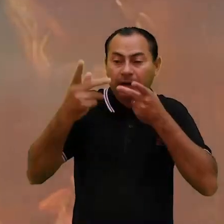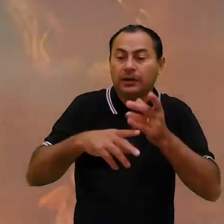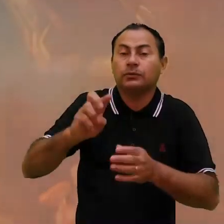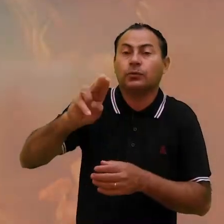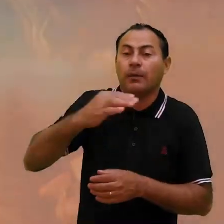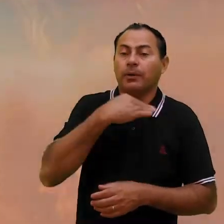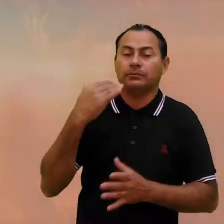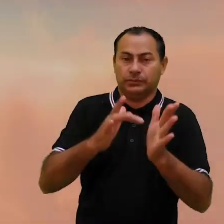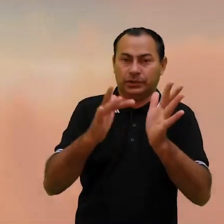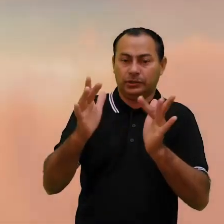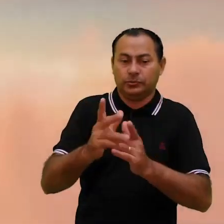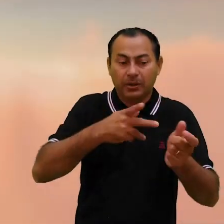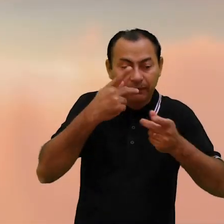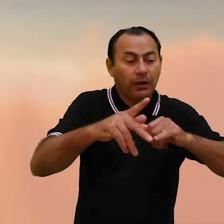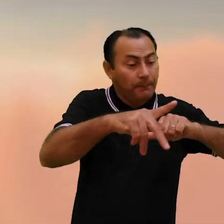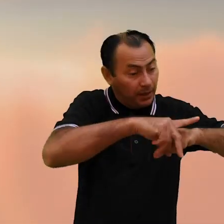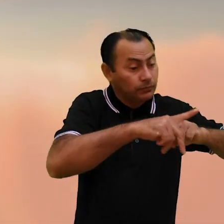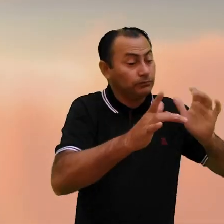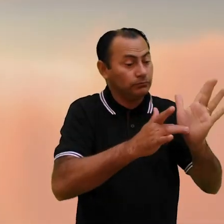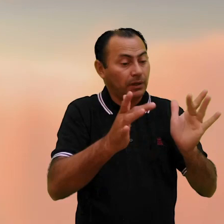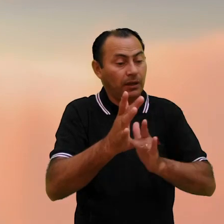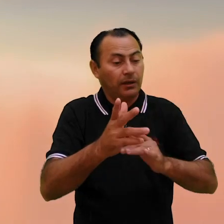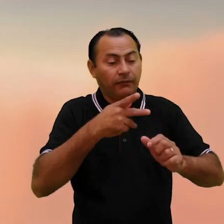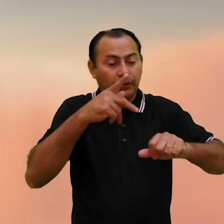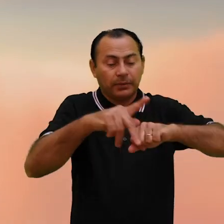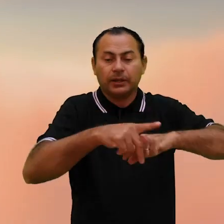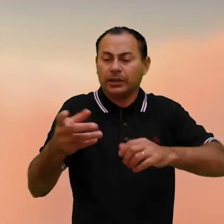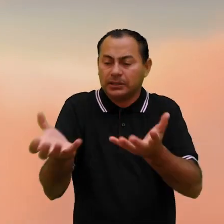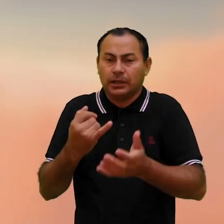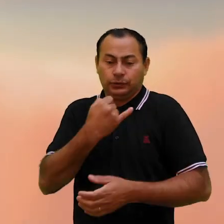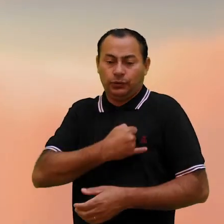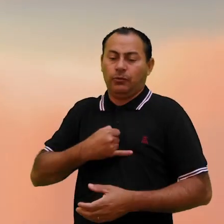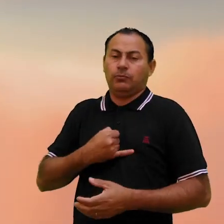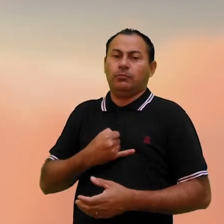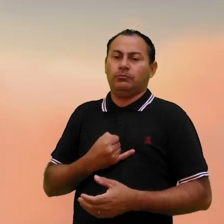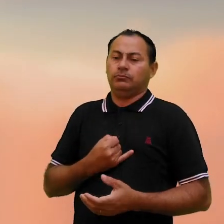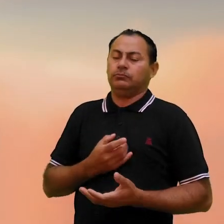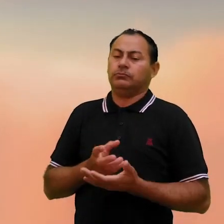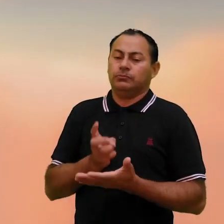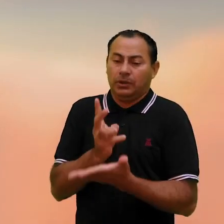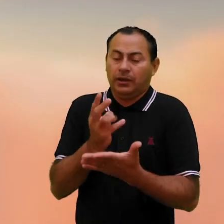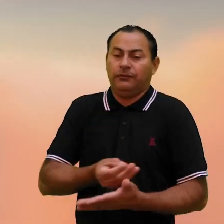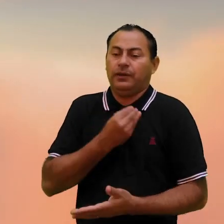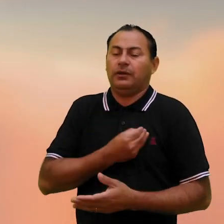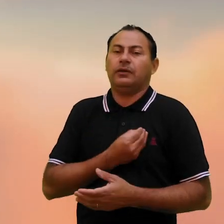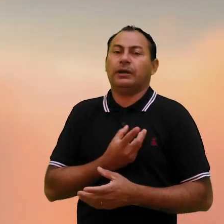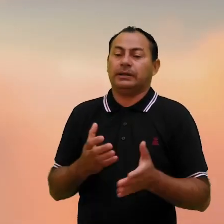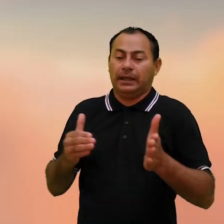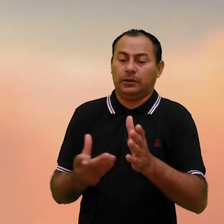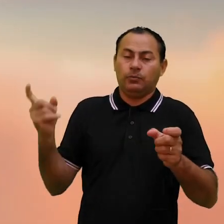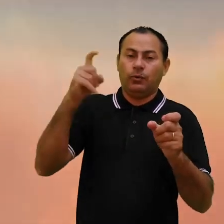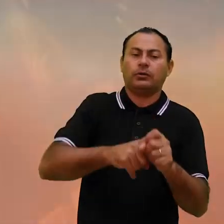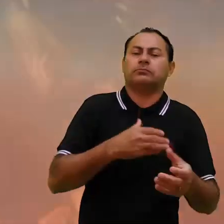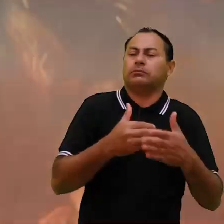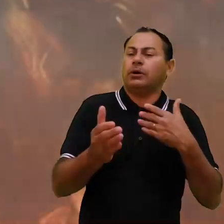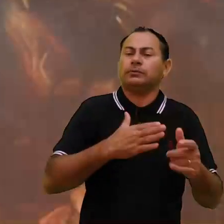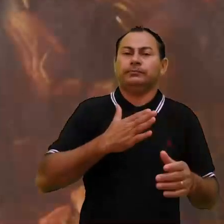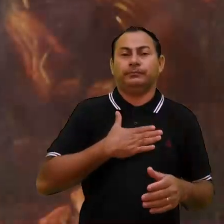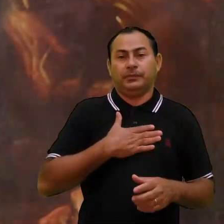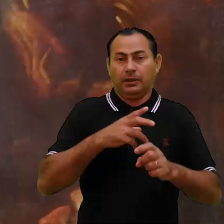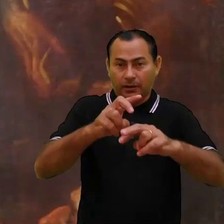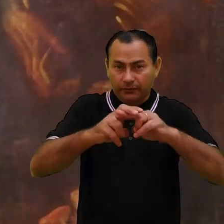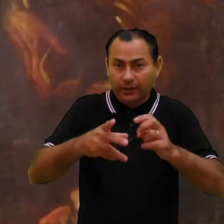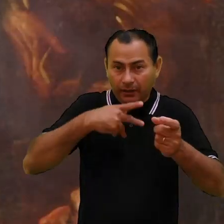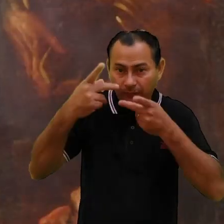porque Jesus tinha dito a Pedro: se eu quiser que ele permaneça vivo até que eu volte, o que lhe importa? Por isso dizem